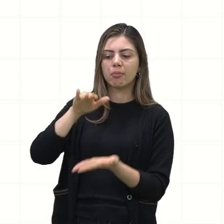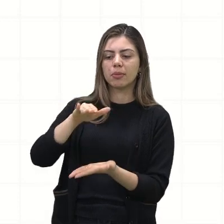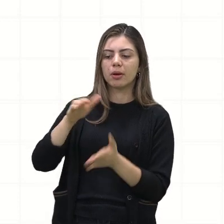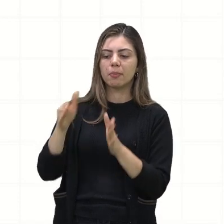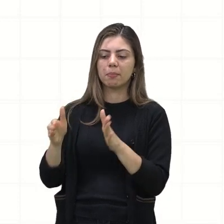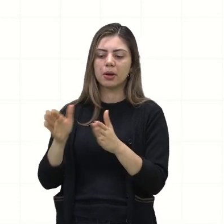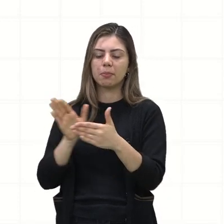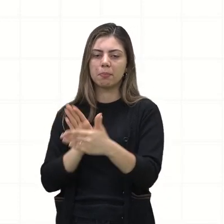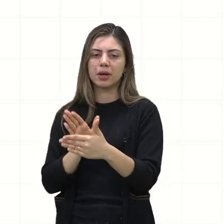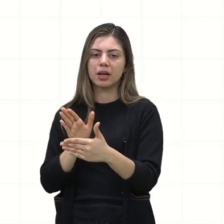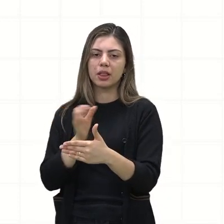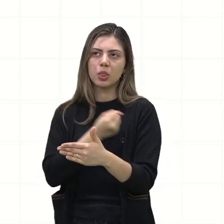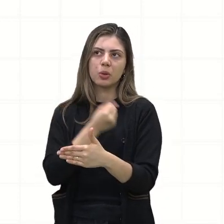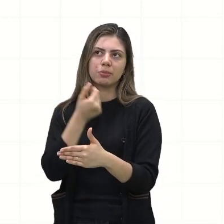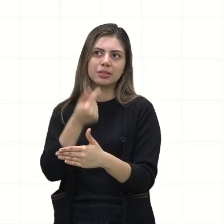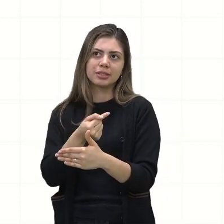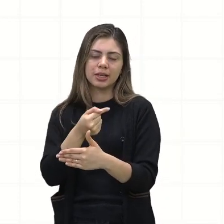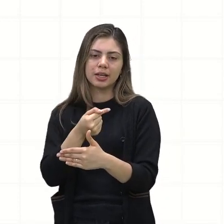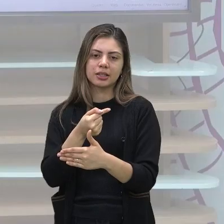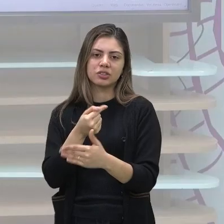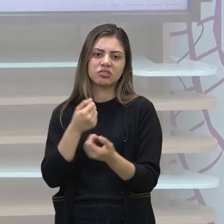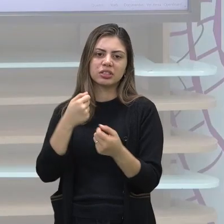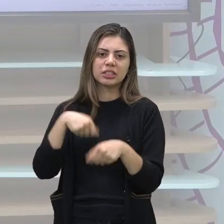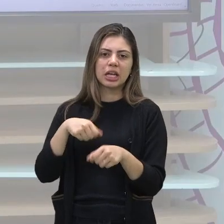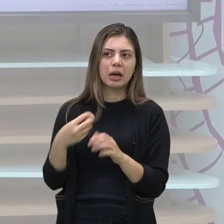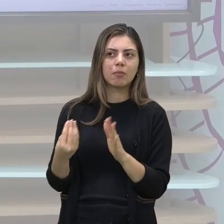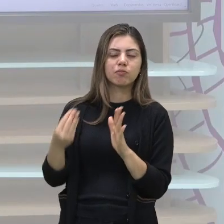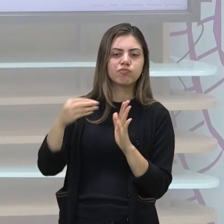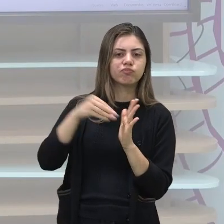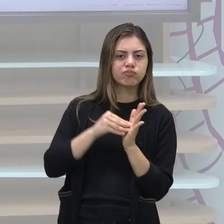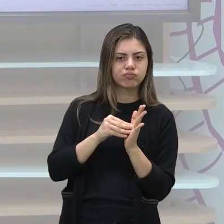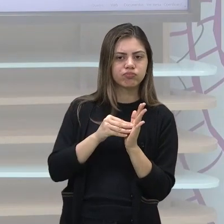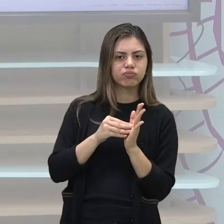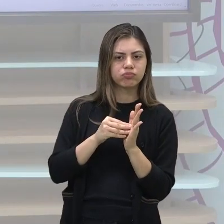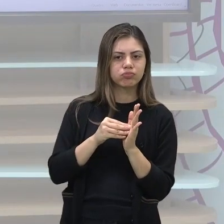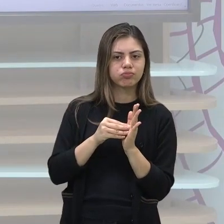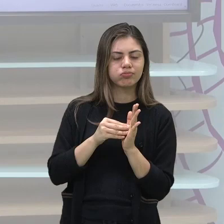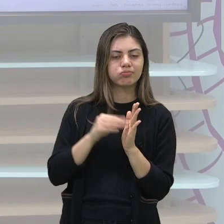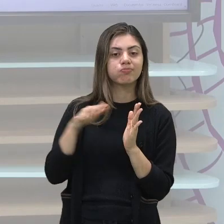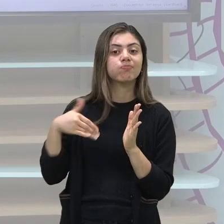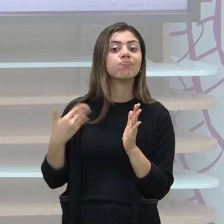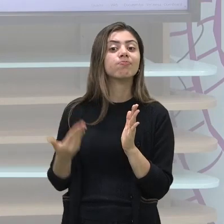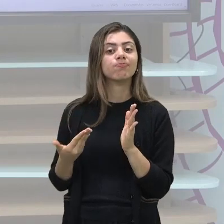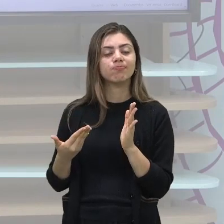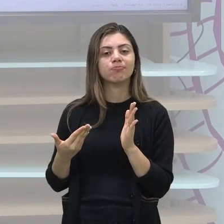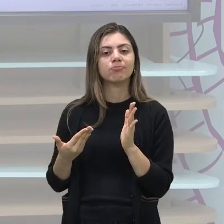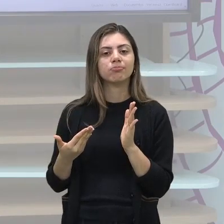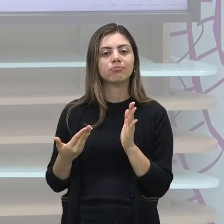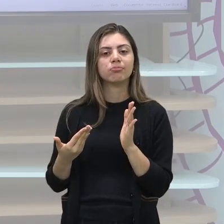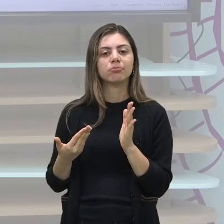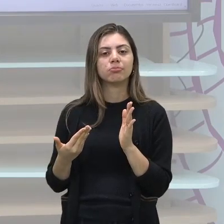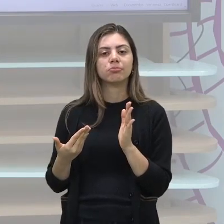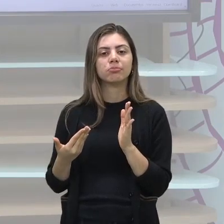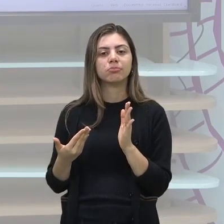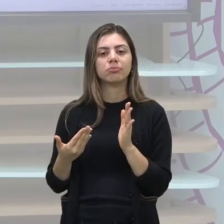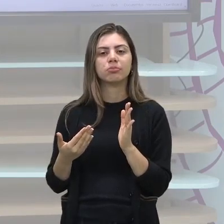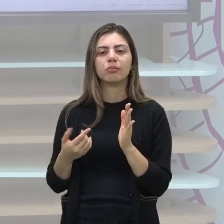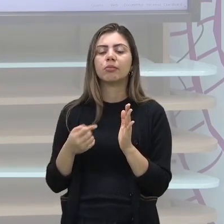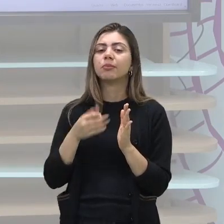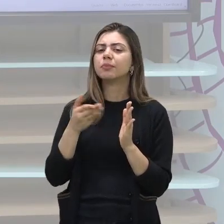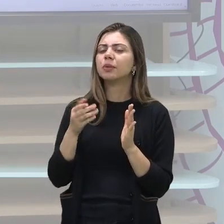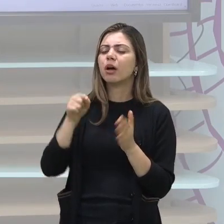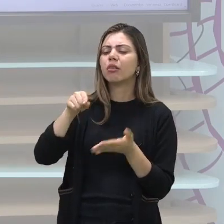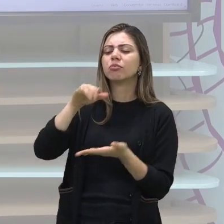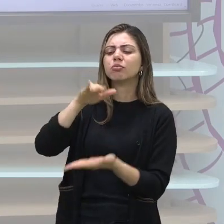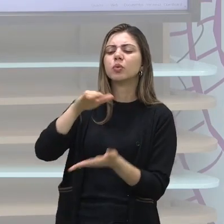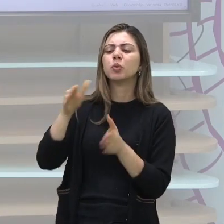dentro? Tem a possibilidade de colocarmos mais esse elemento aqui dentro desse conjunto? O que, que é esse